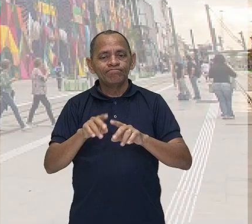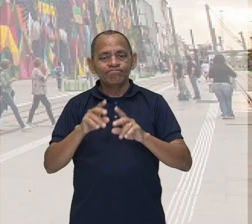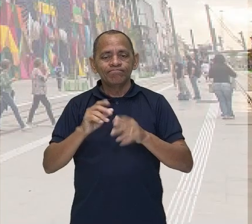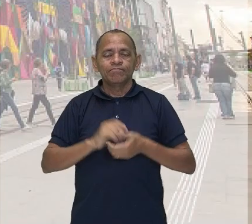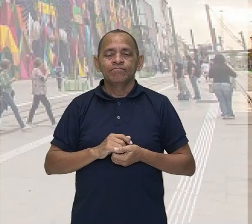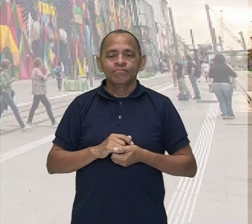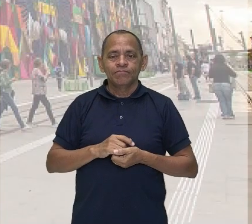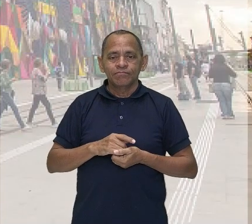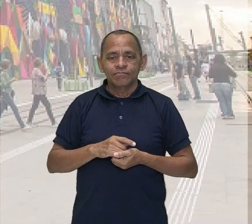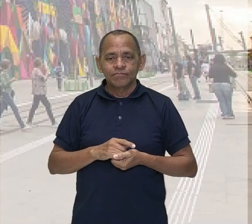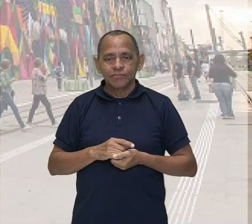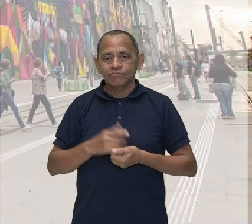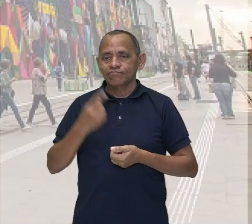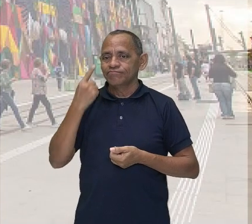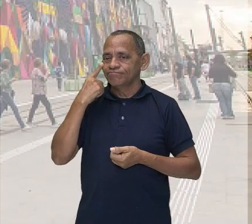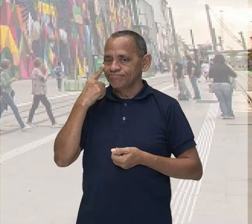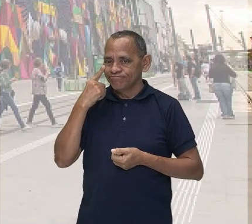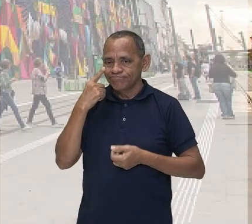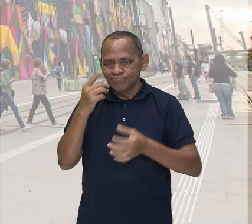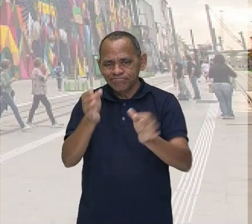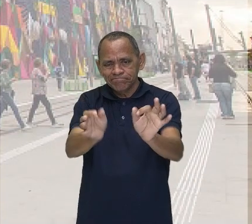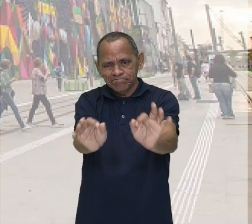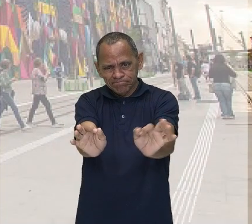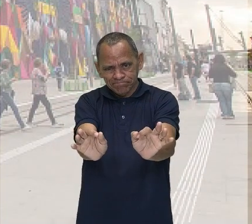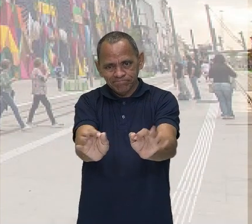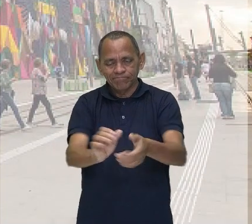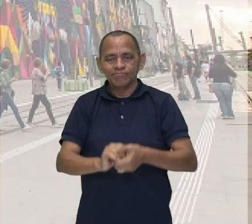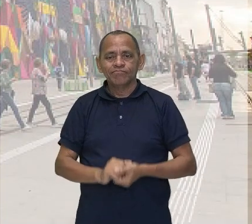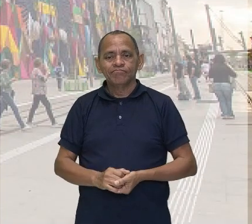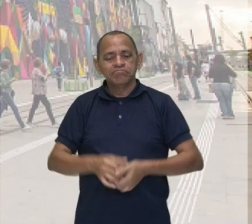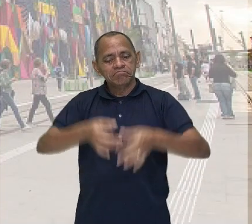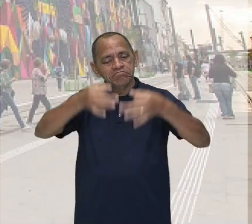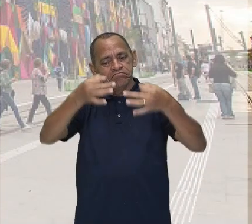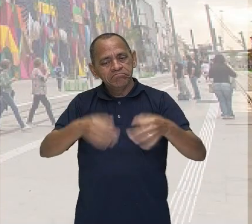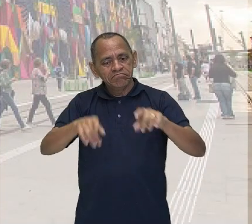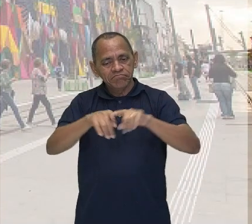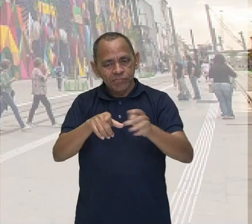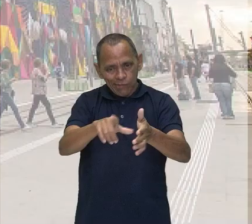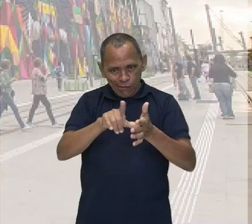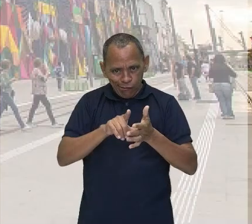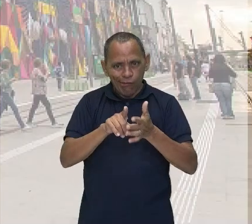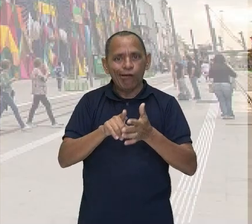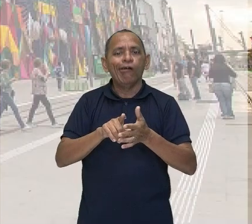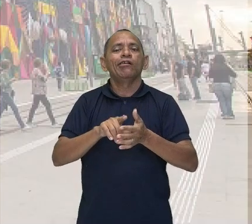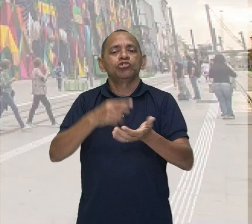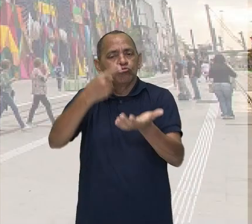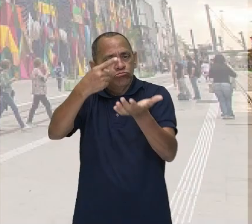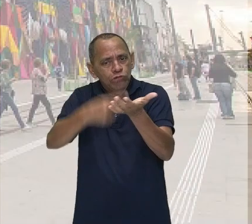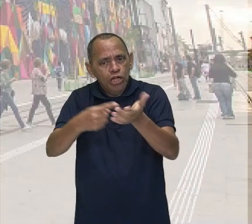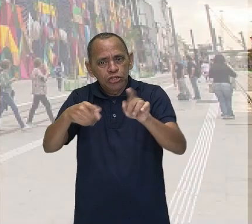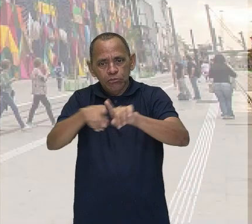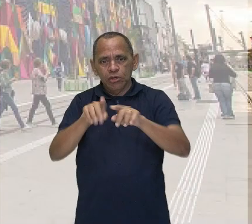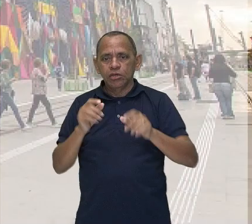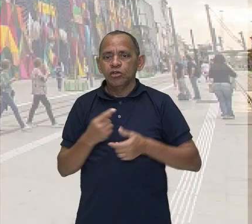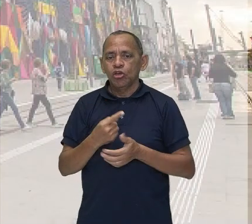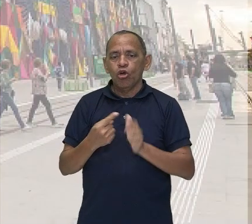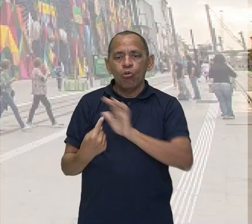Olha a perfeição, olha os detalhes, né? Esse mural, ele retrata os rostos, né? Os rostos de